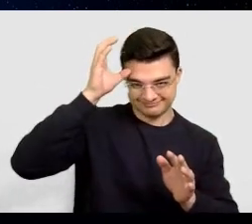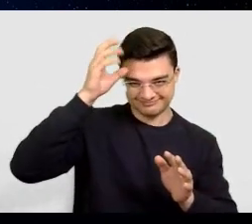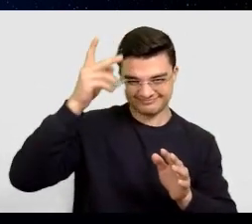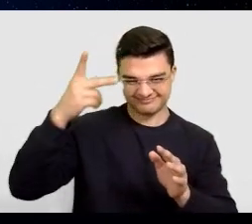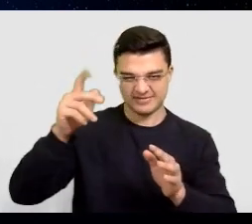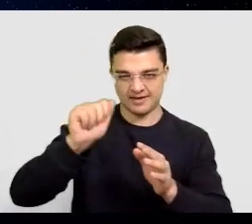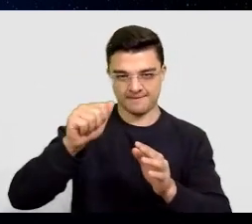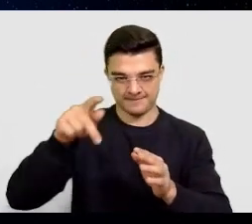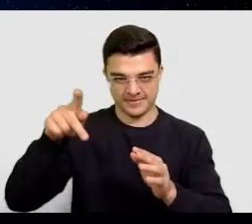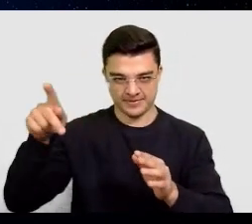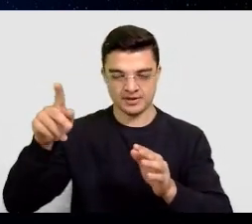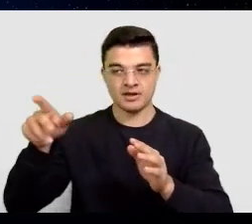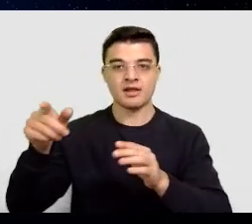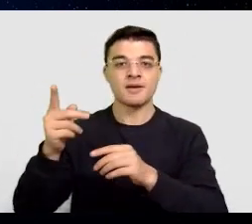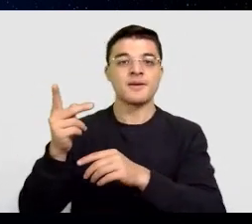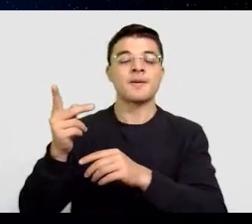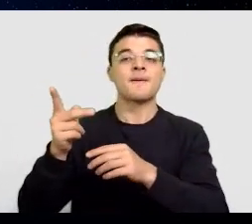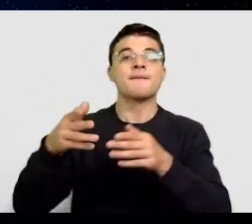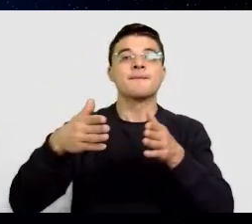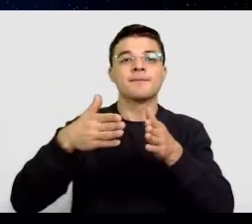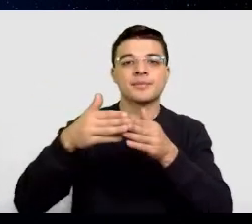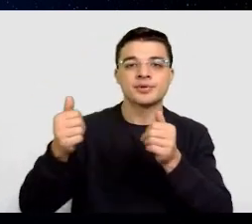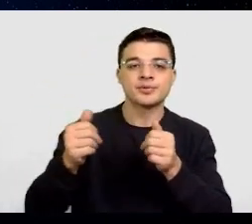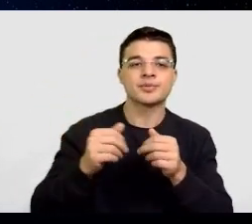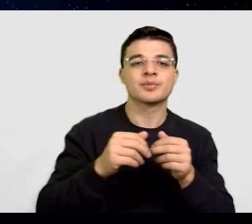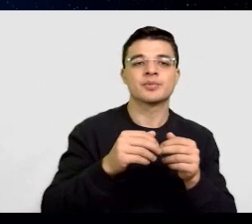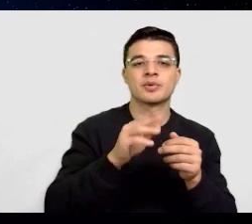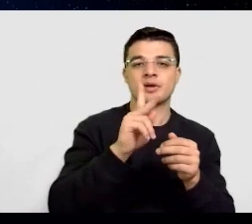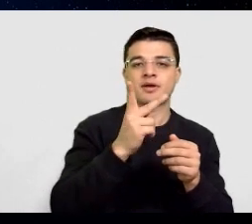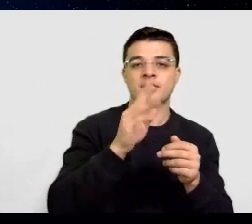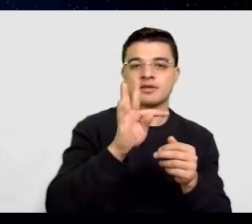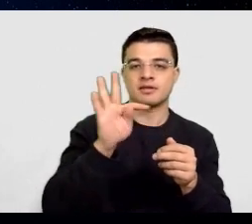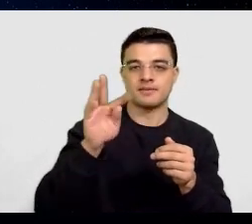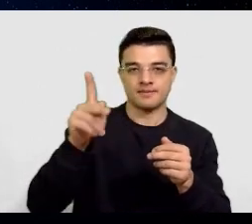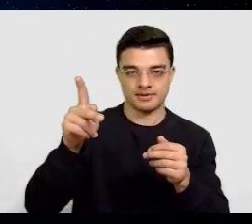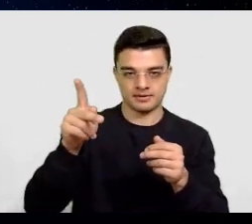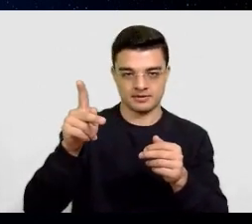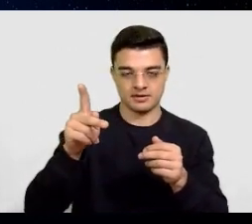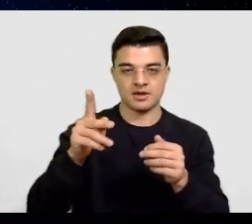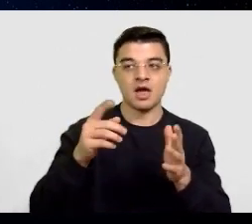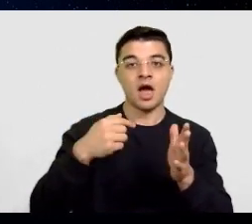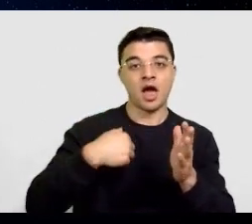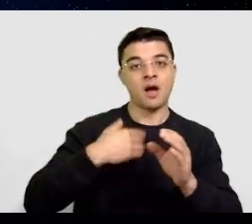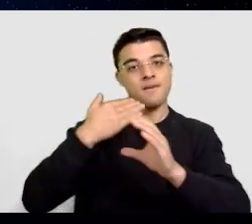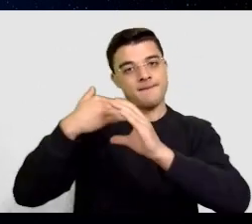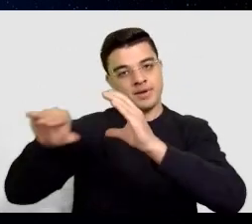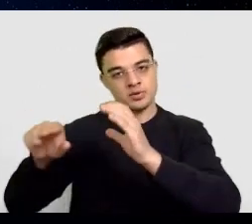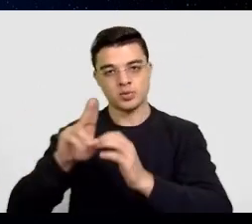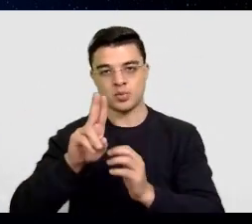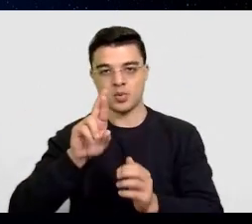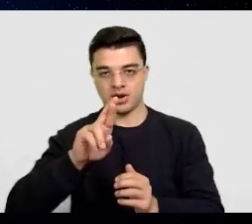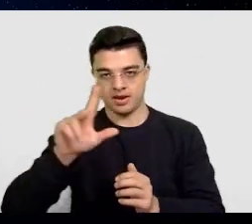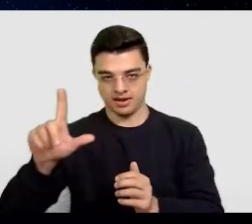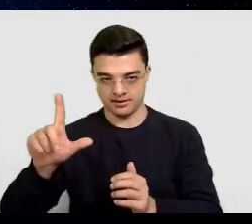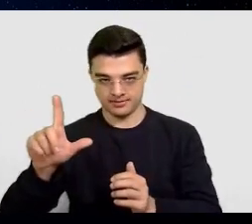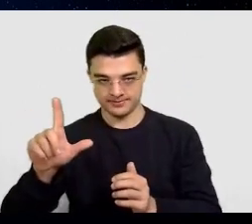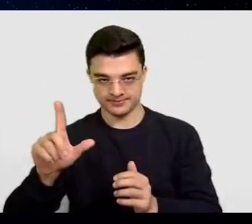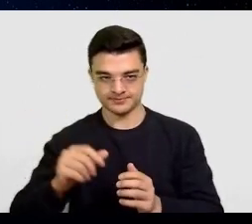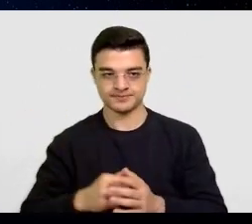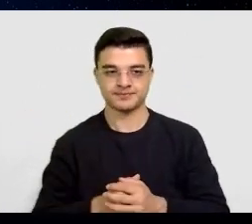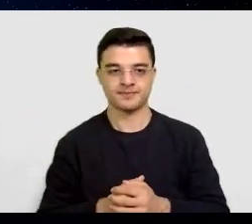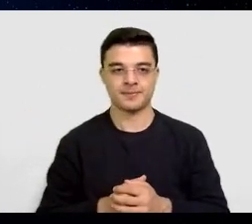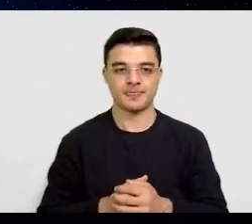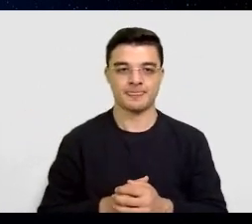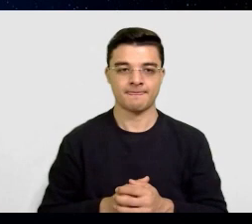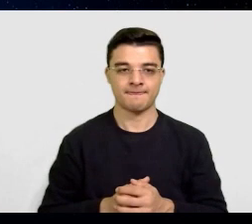está fazendo a requisição HTTP para onde eu manipulo. E eu passo para ele uma URL. O CRLF, o